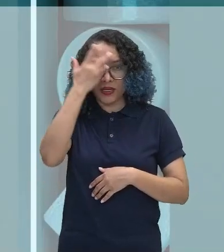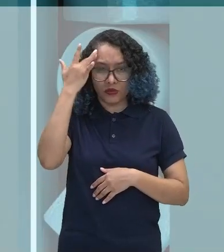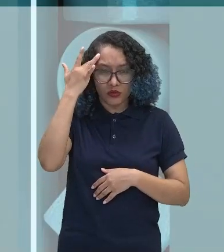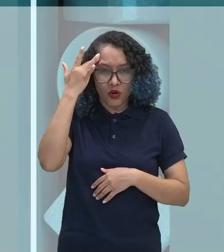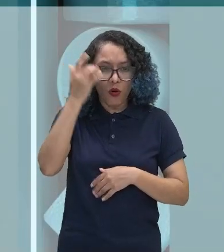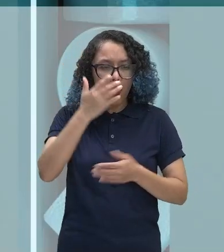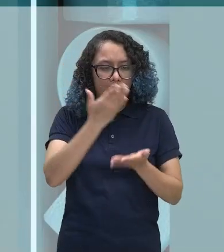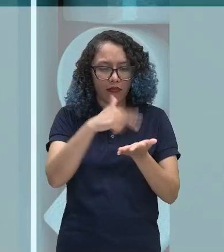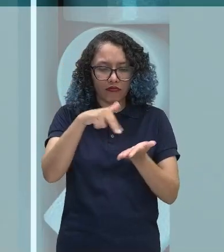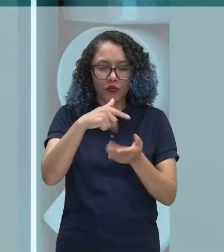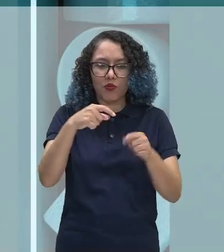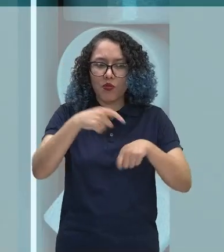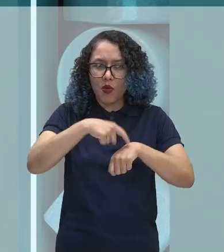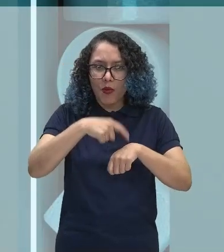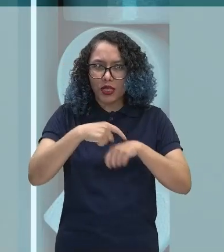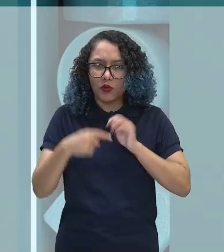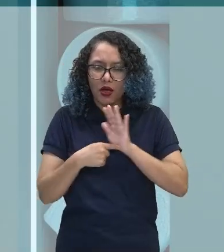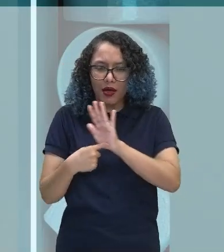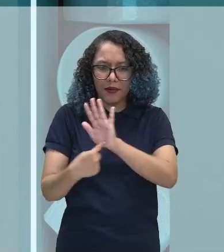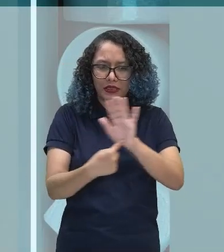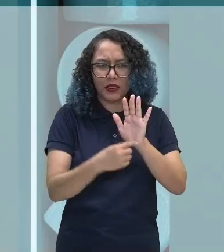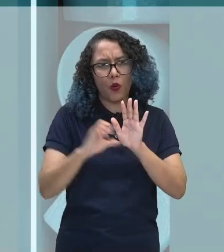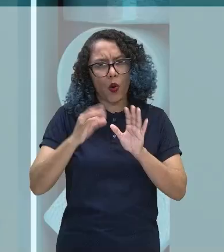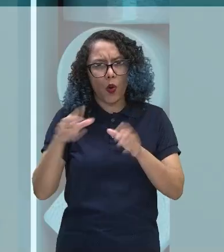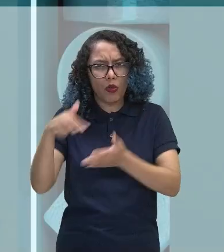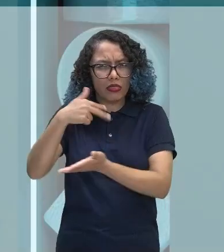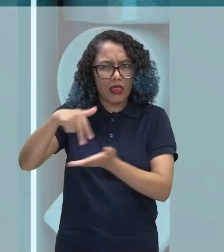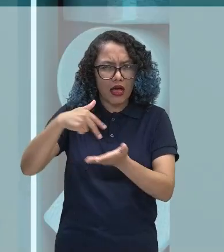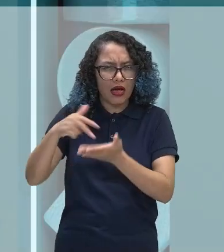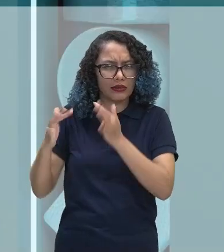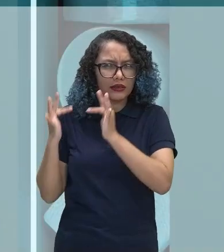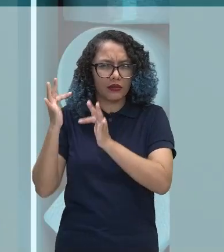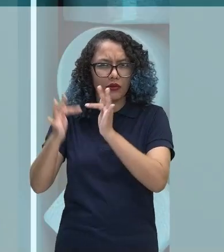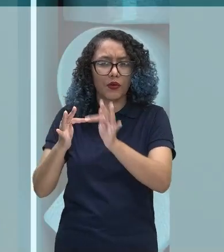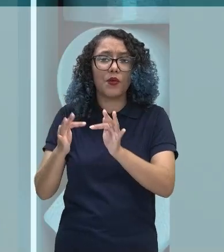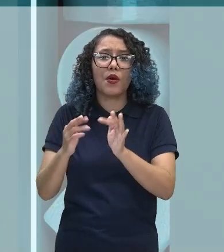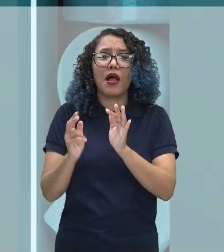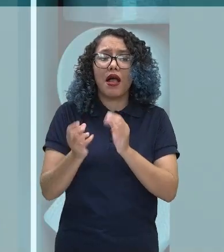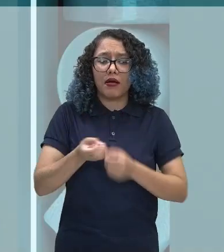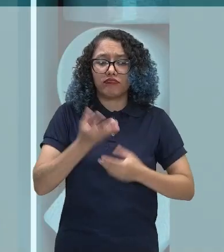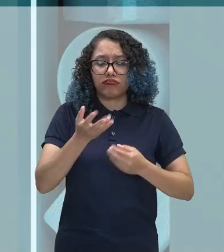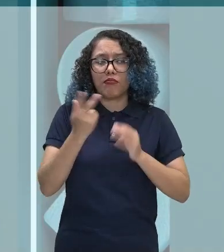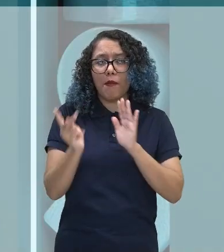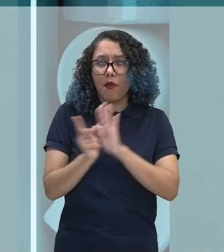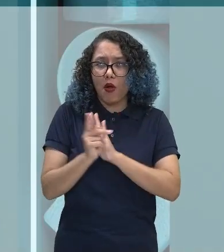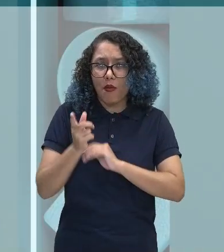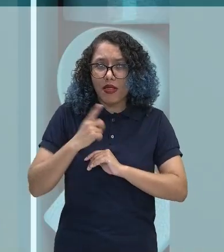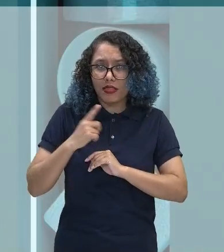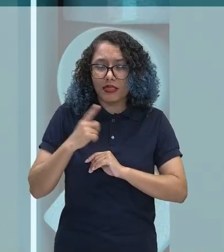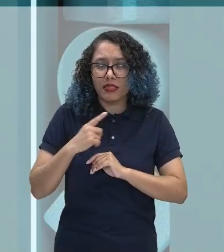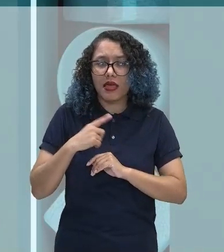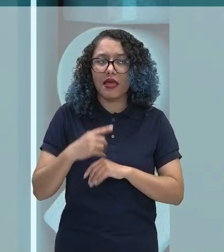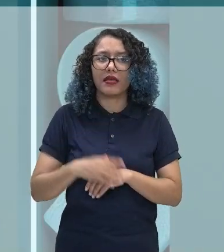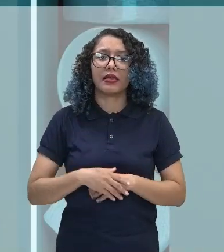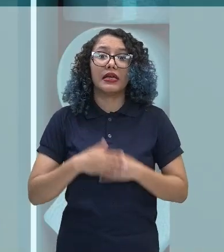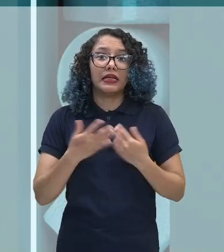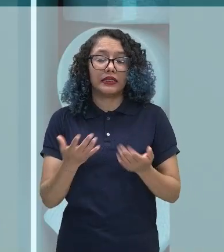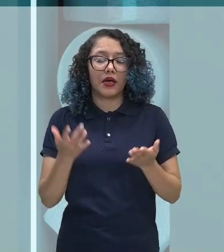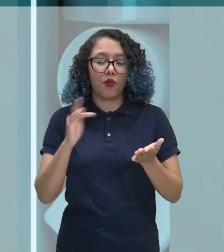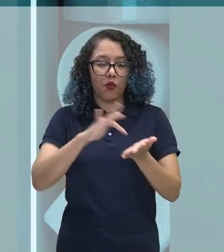ou uma dança folclórica, ele tem uma expressão corporal. Por exemplo, no balé clássico, os bailarinos